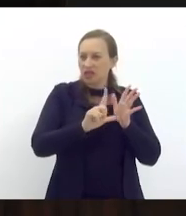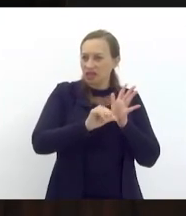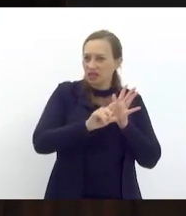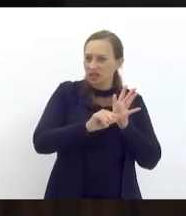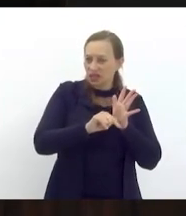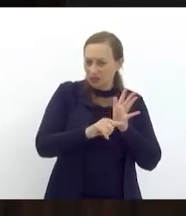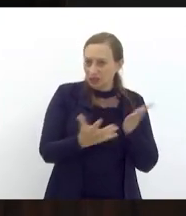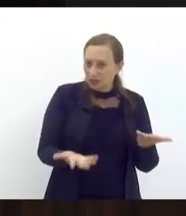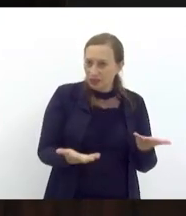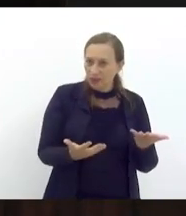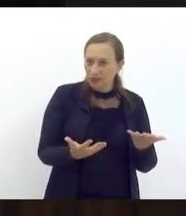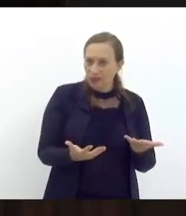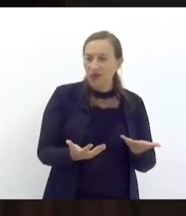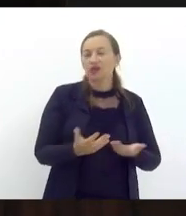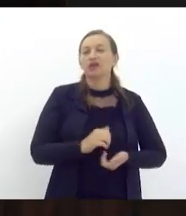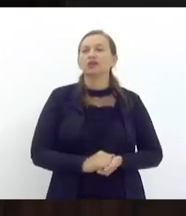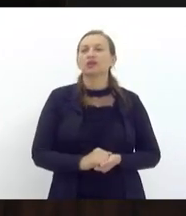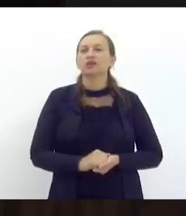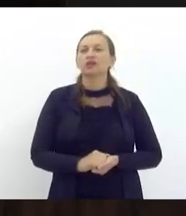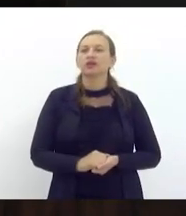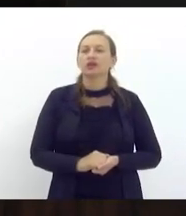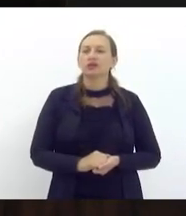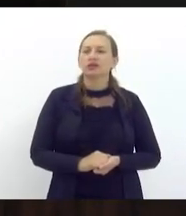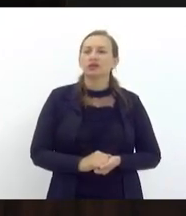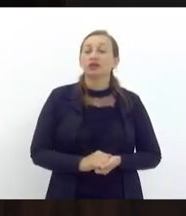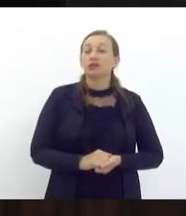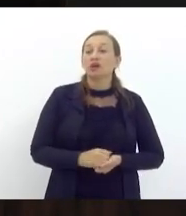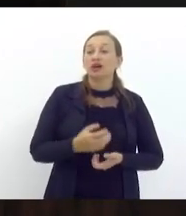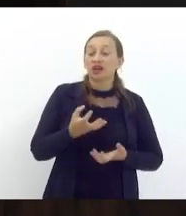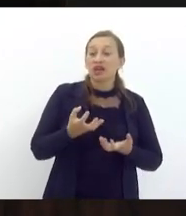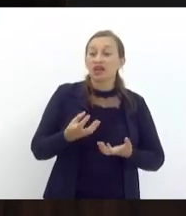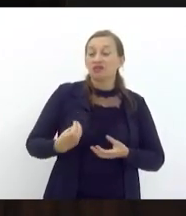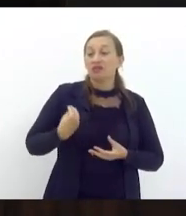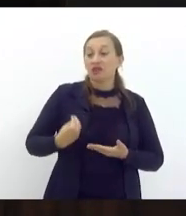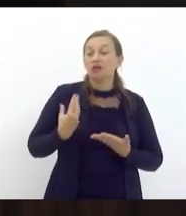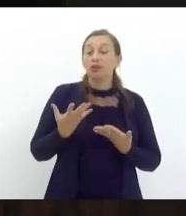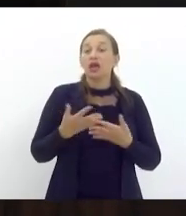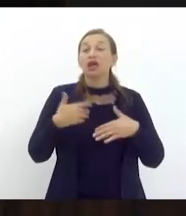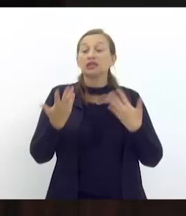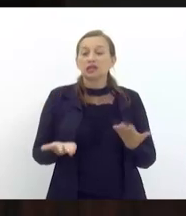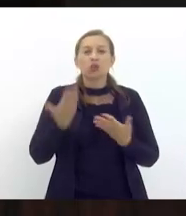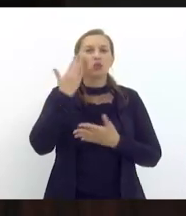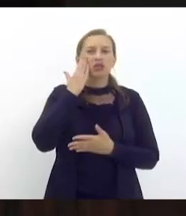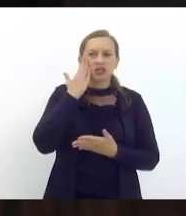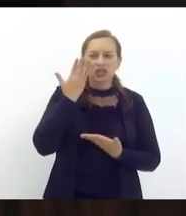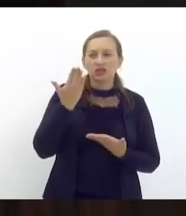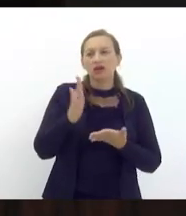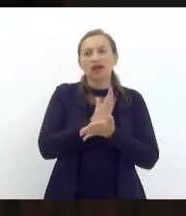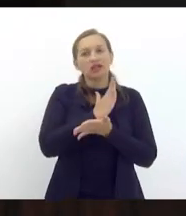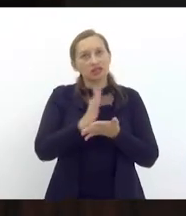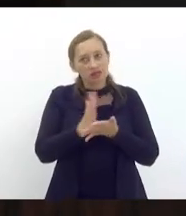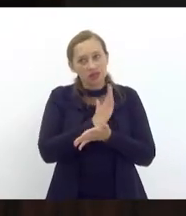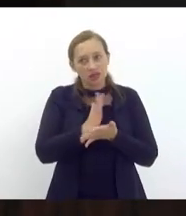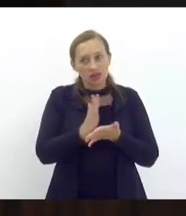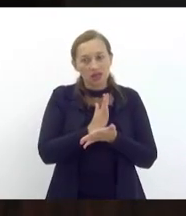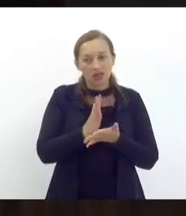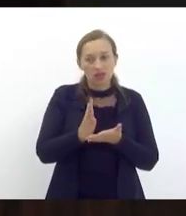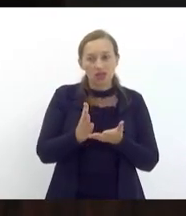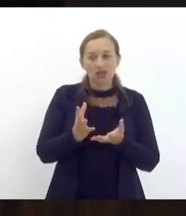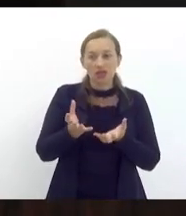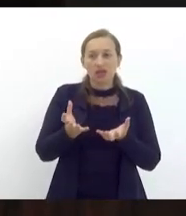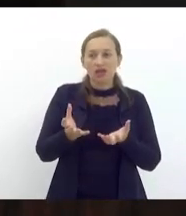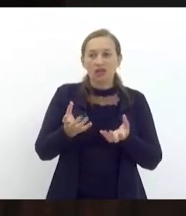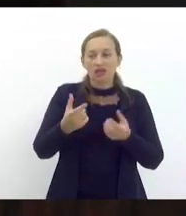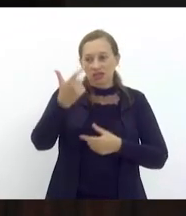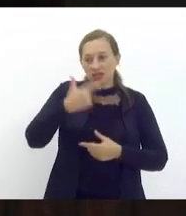de avos do seu provimento mensal para tentar viver então assim eu entendo que muita das vezes seu oposição é jogar pedra